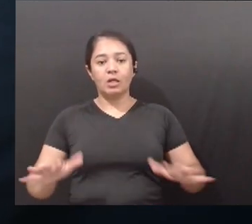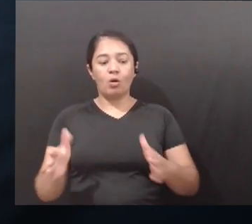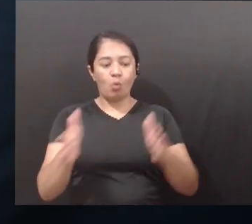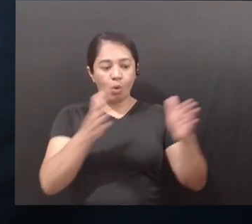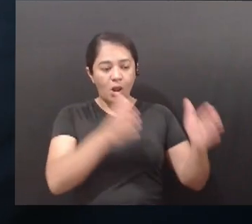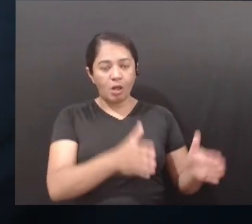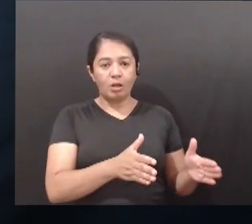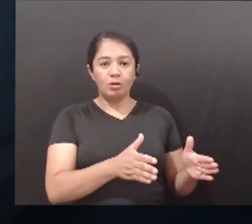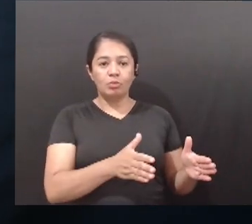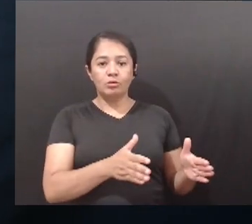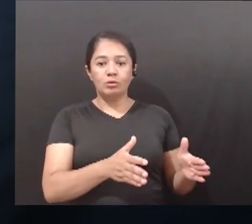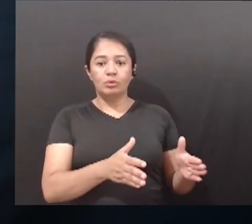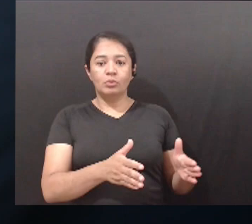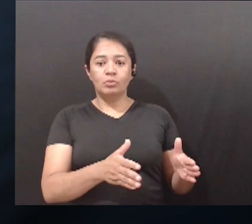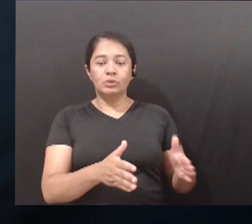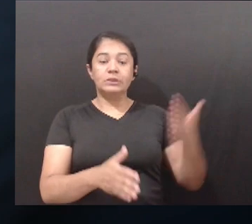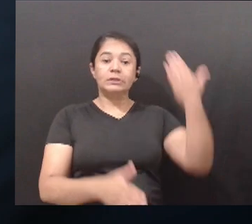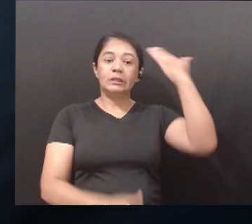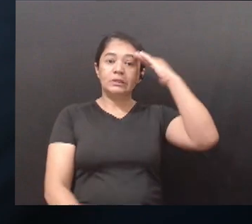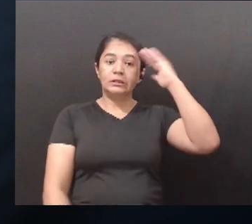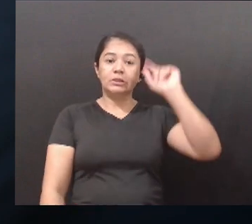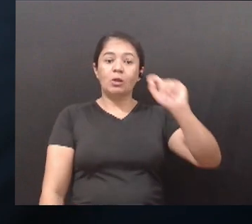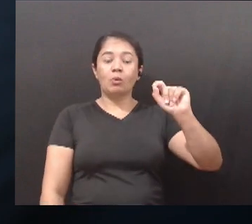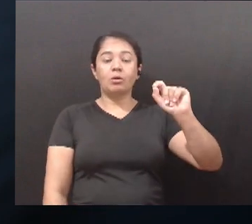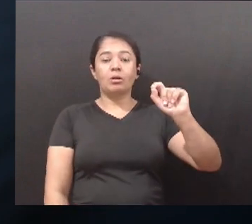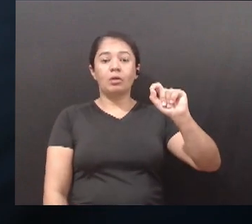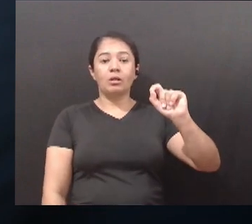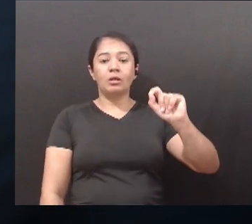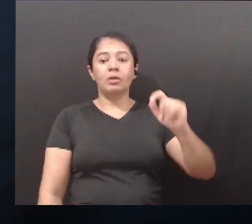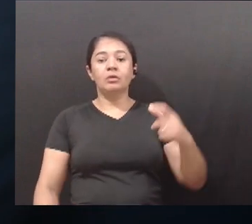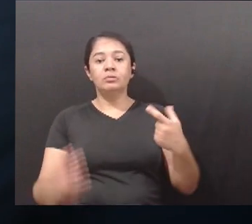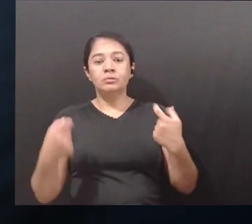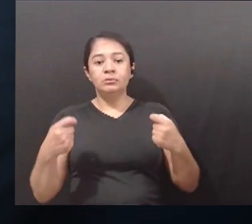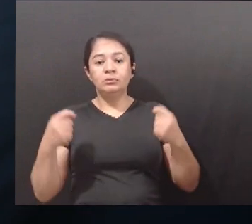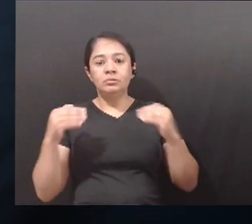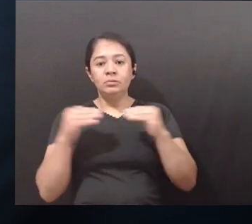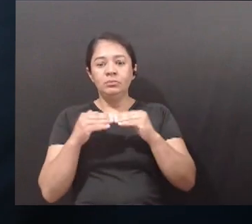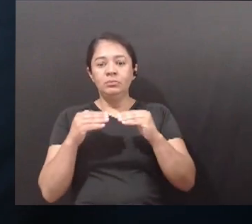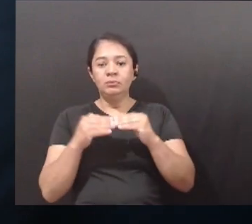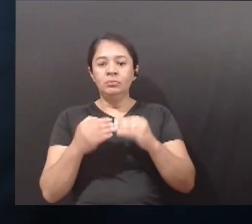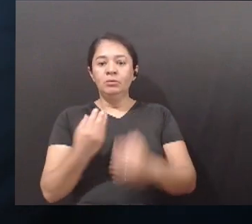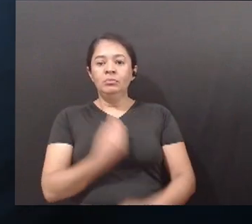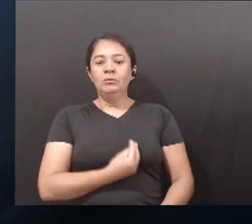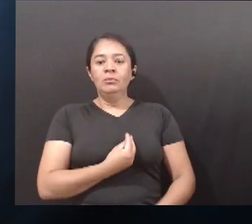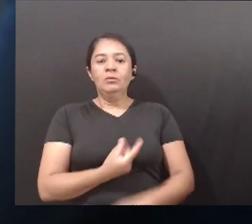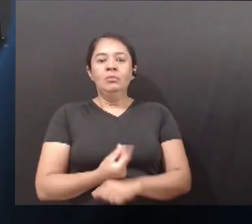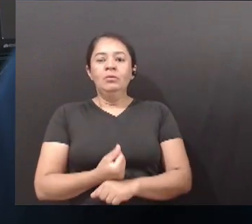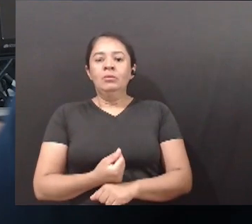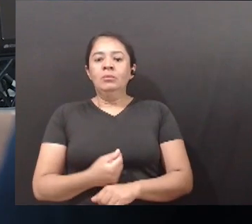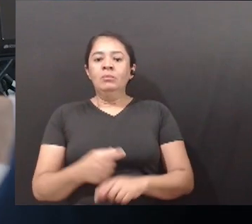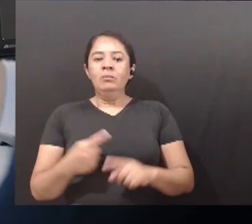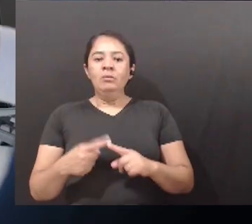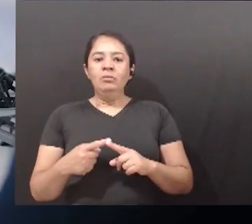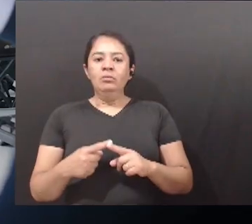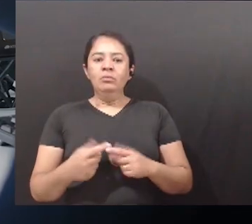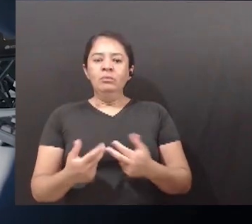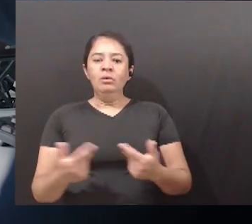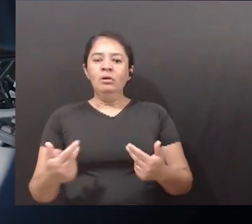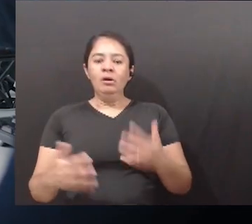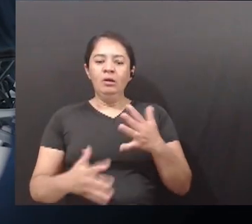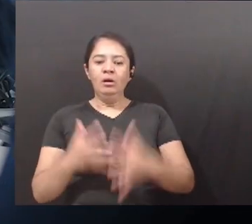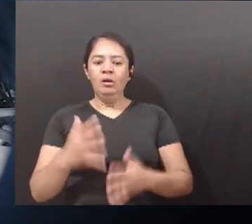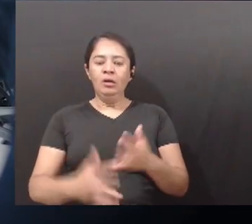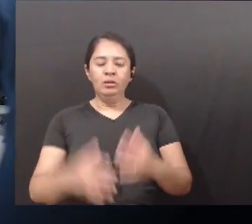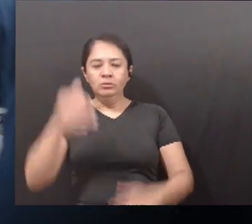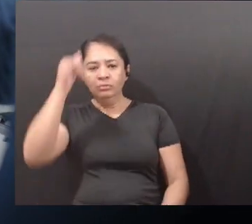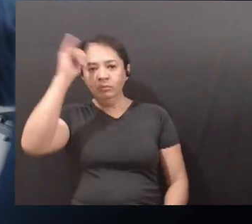realmente entender o que ela está encaixando ali dentro da vida financeira para que de fato uma coisa não atrapalhe na outra. Tá? Às vezes um sonho